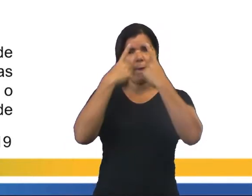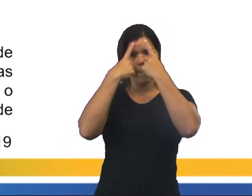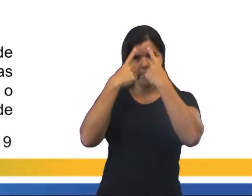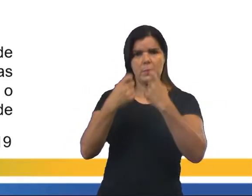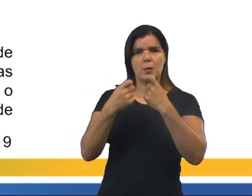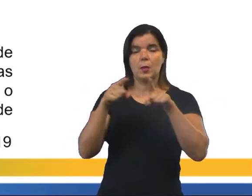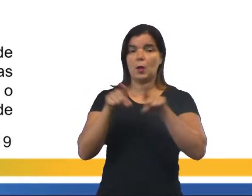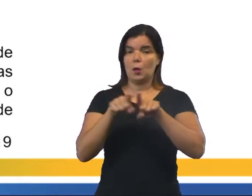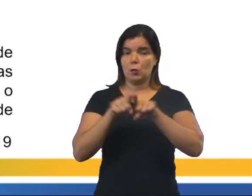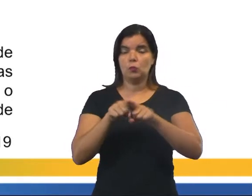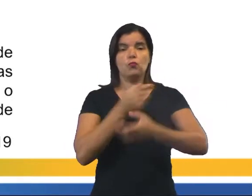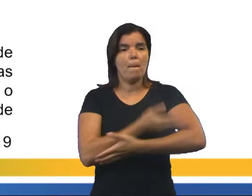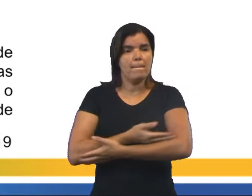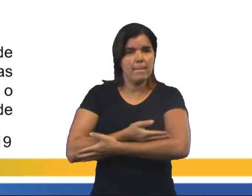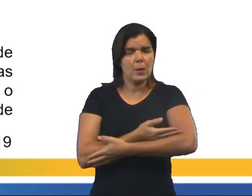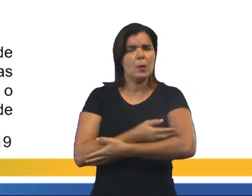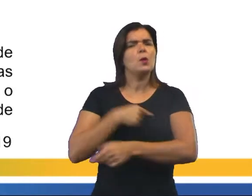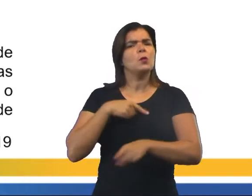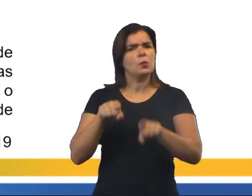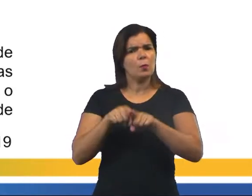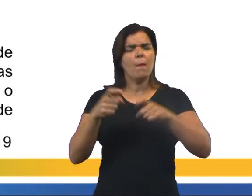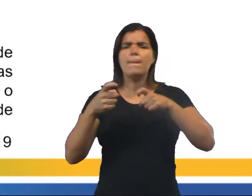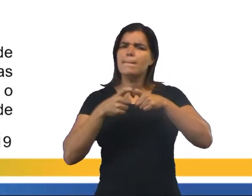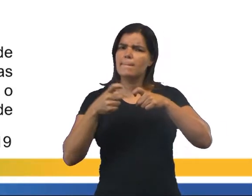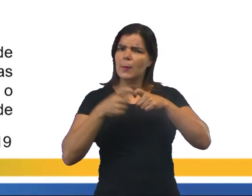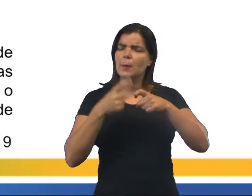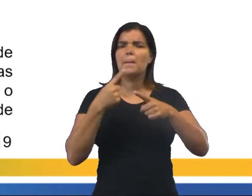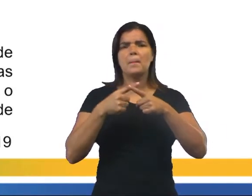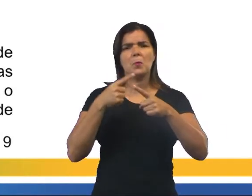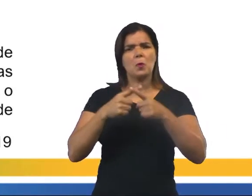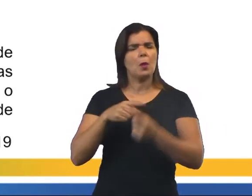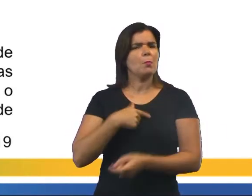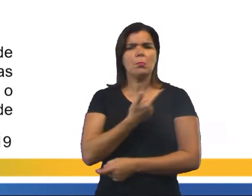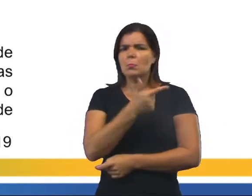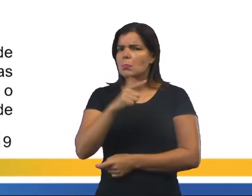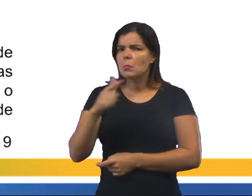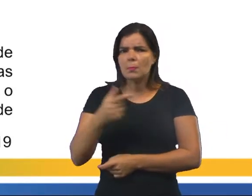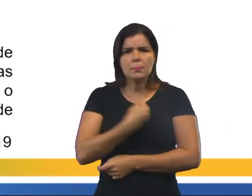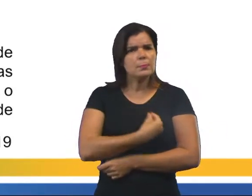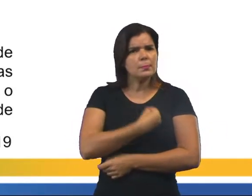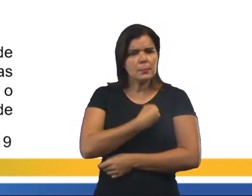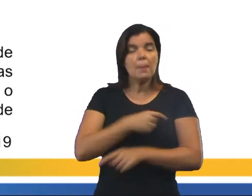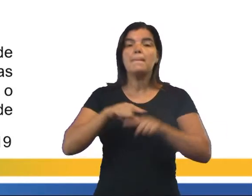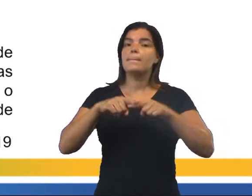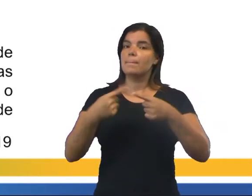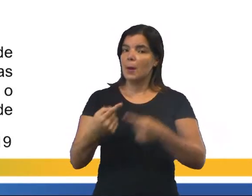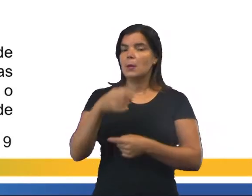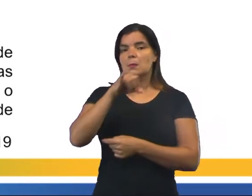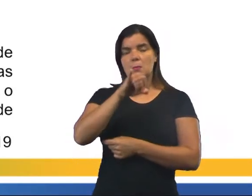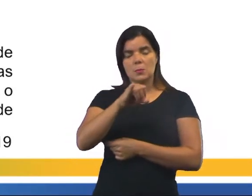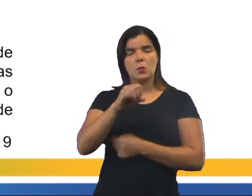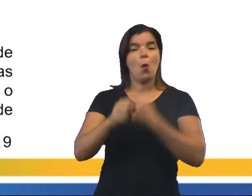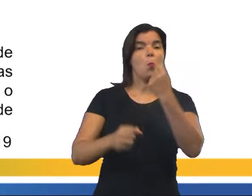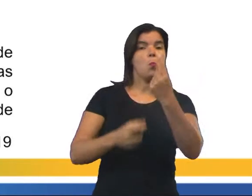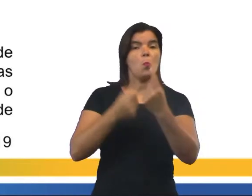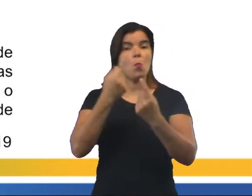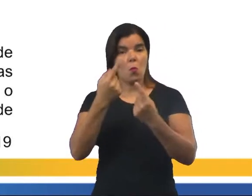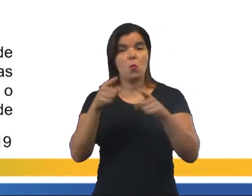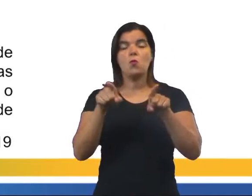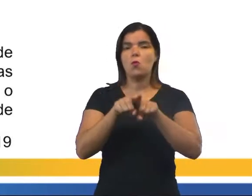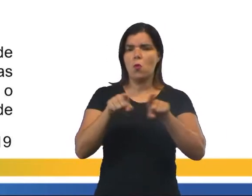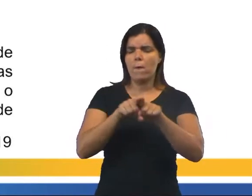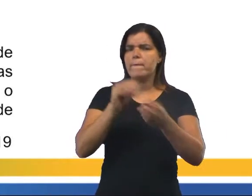violência obstétrica ofende médicos. Dizem não existir o fenômeno, mas casos isolados de imperícia